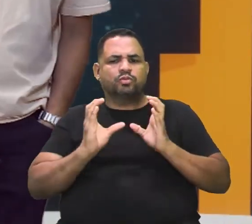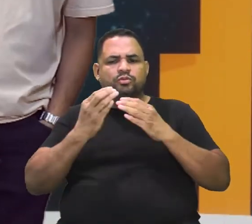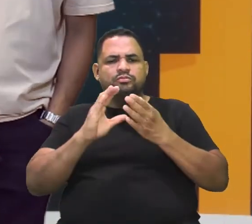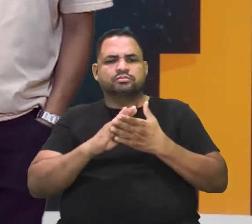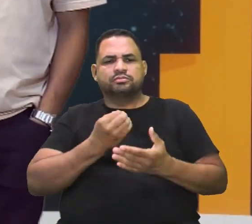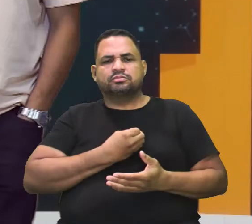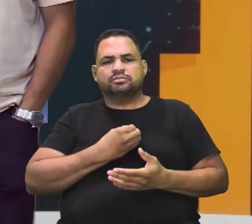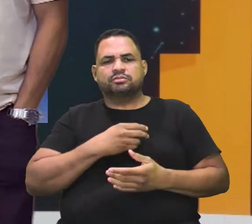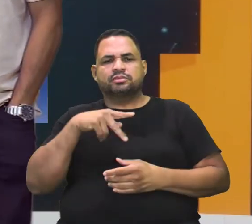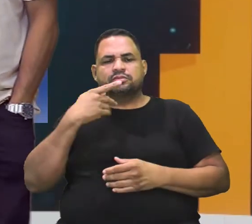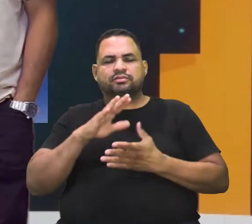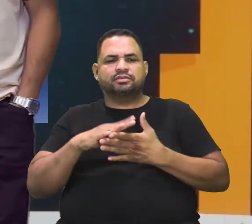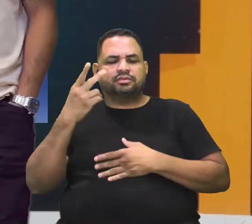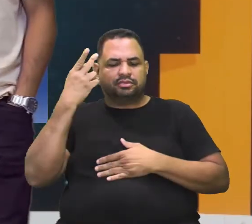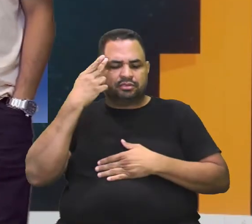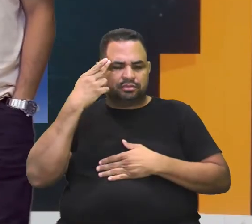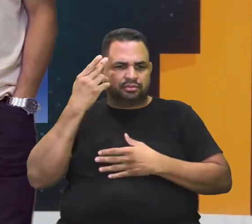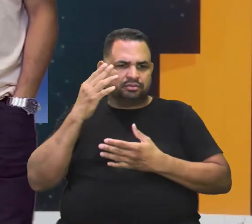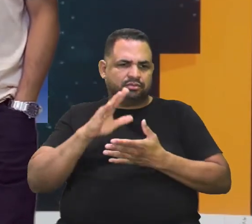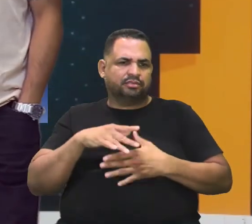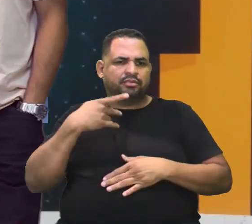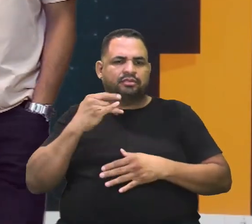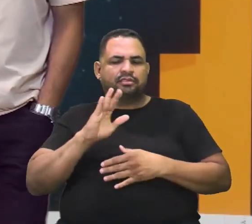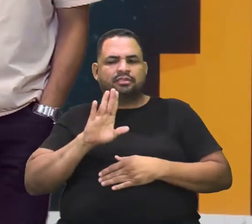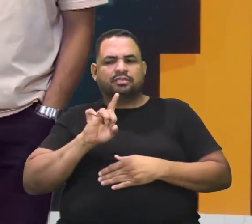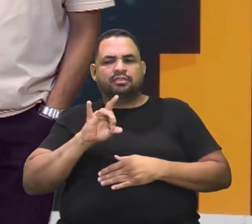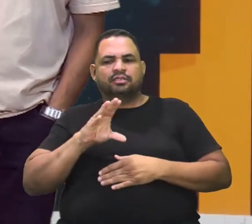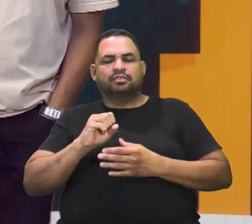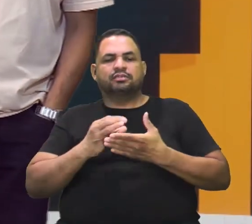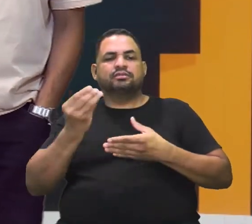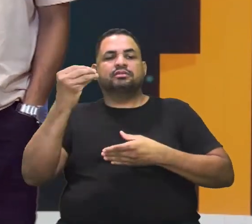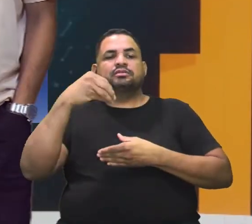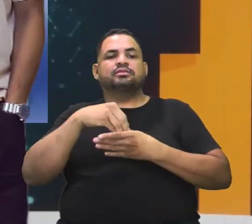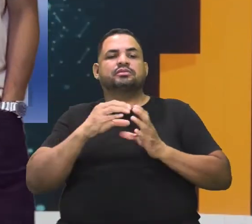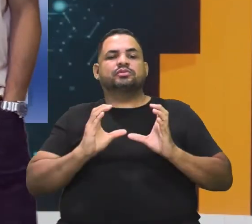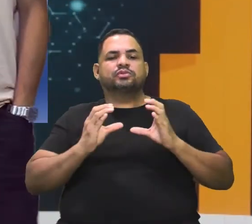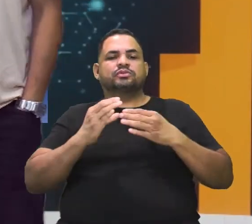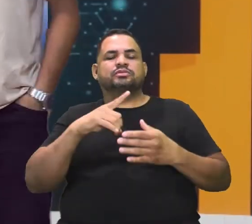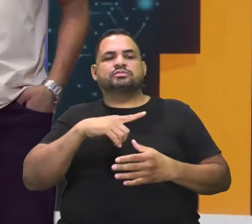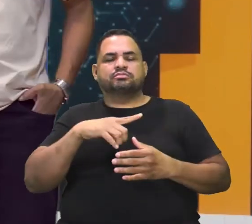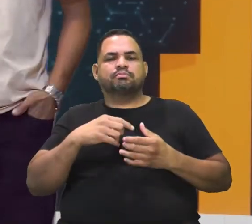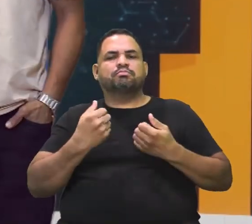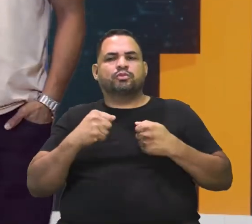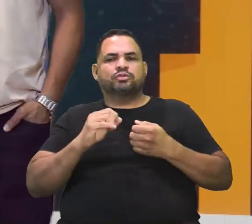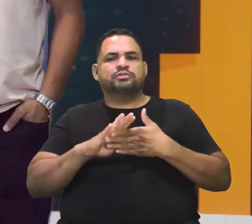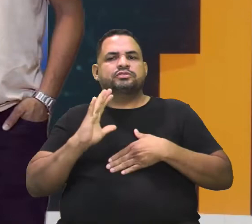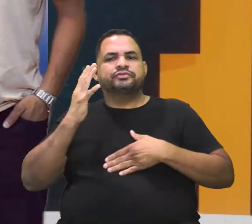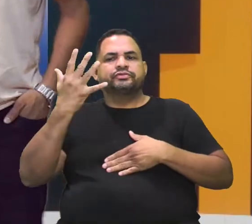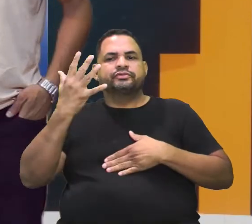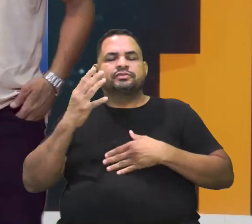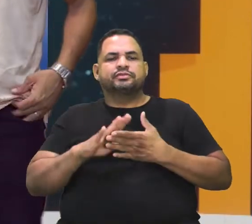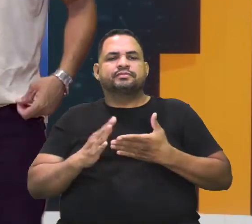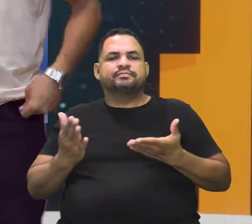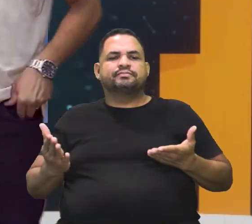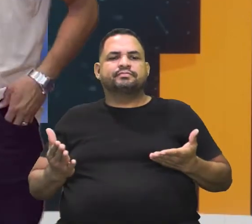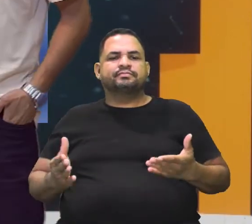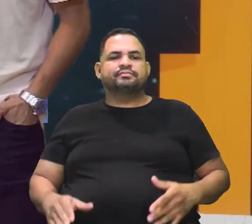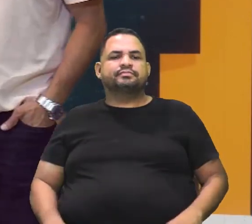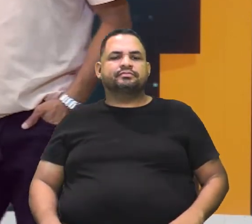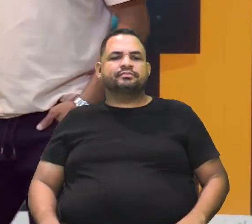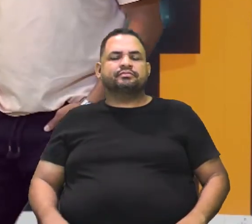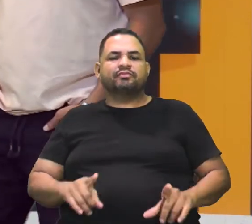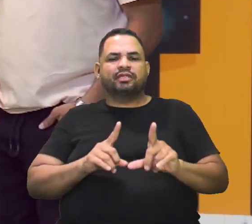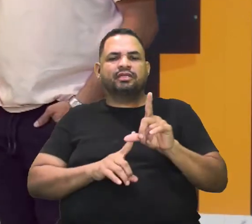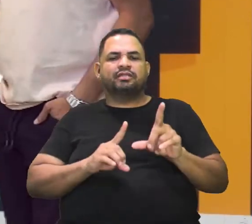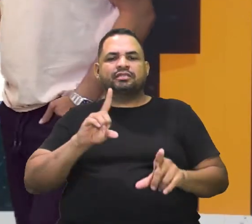tratando. Tá falando do natural, dos naturais? Está falando dos inteiros? Dentro daquele conjunto tem solução? Né? Porque aqui, ó, essa aqui é a